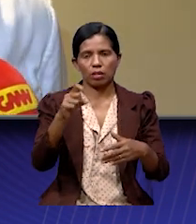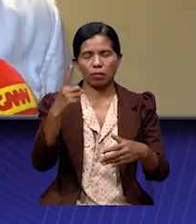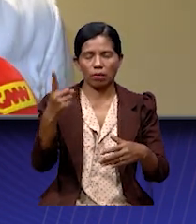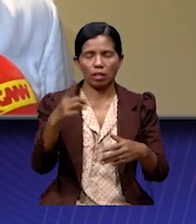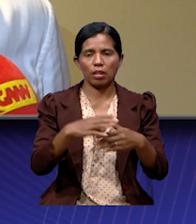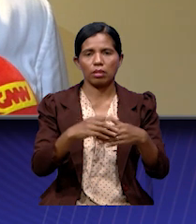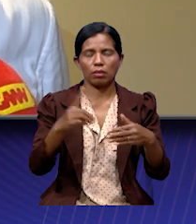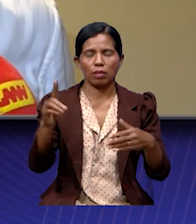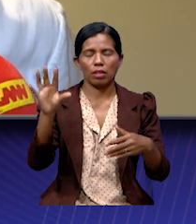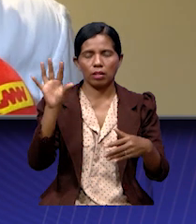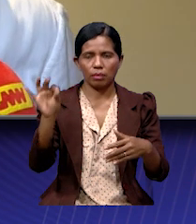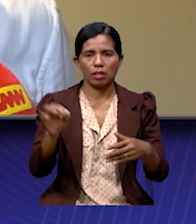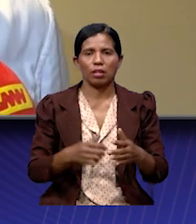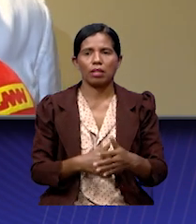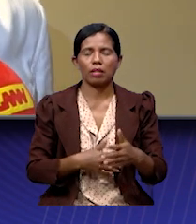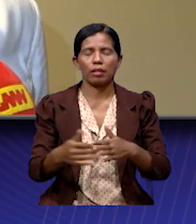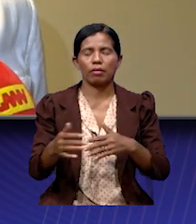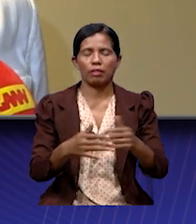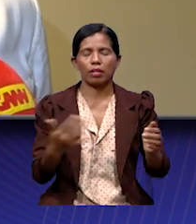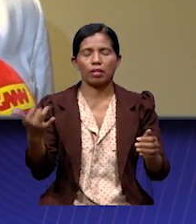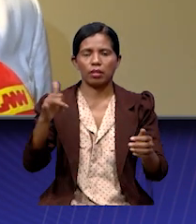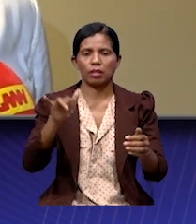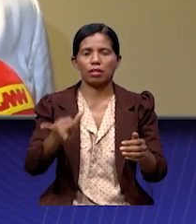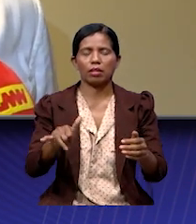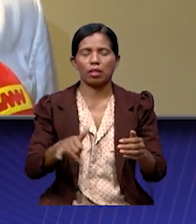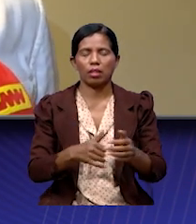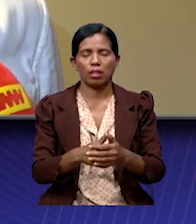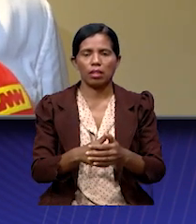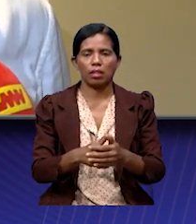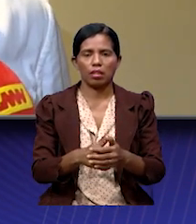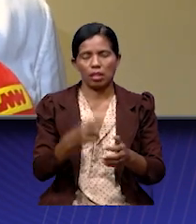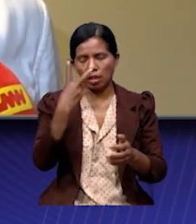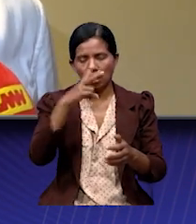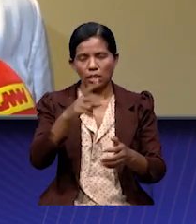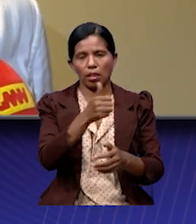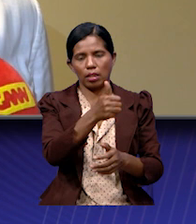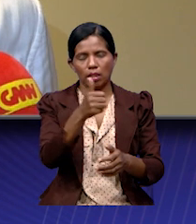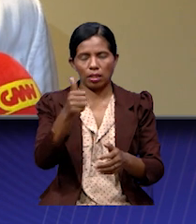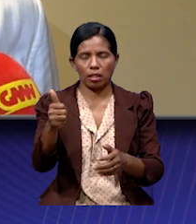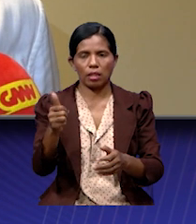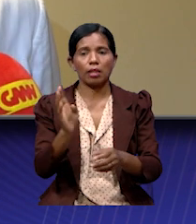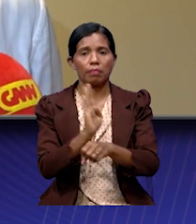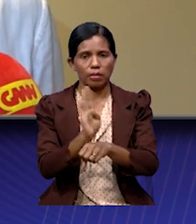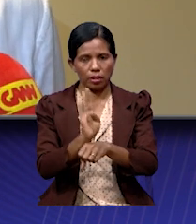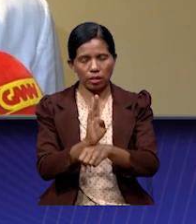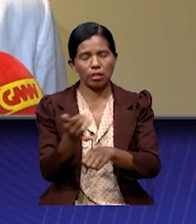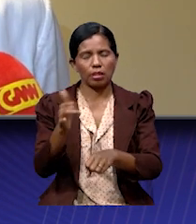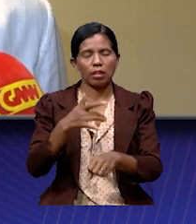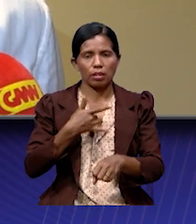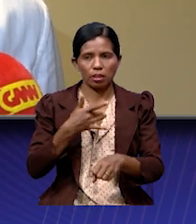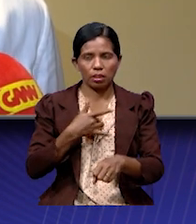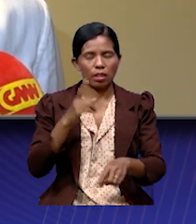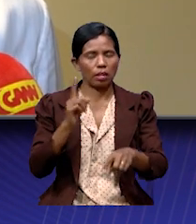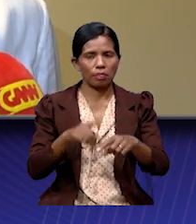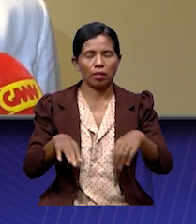$1.09 ne depende ia sirne kalkulasau ida nia bisnis sira sinti kata sir level